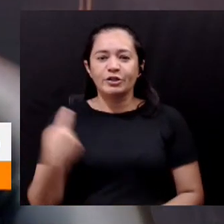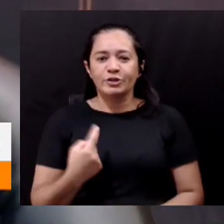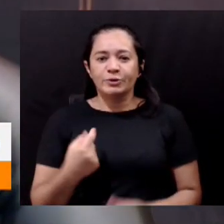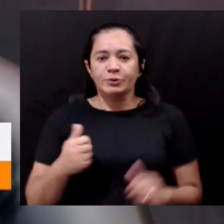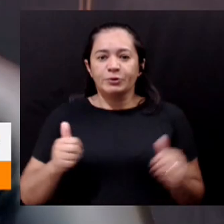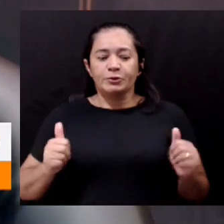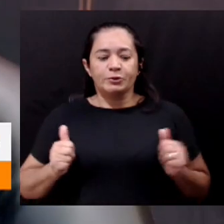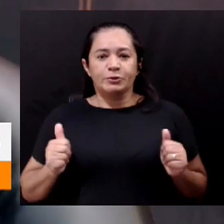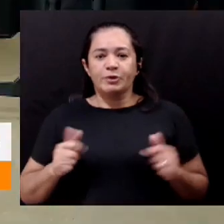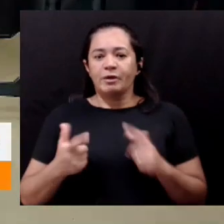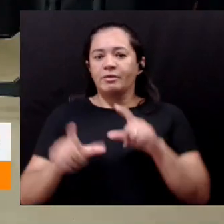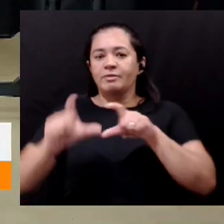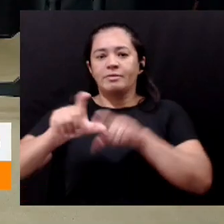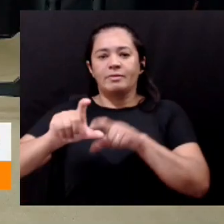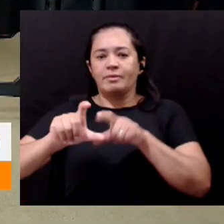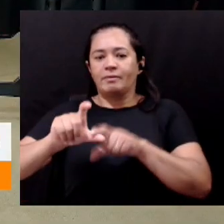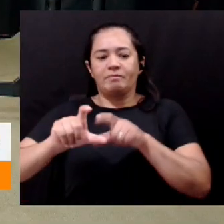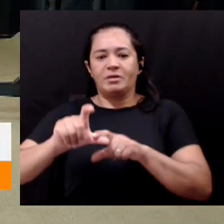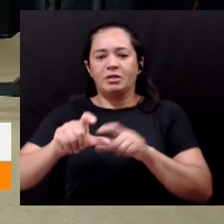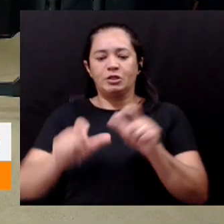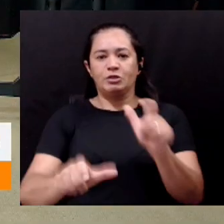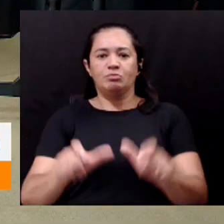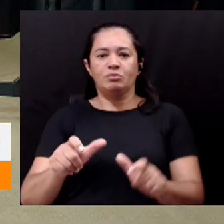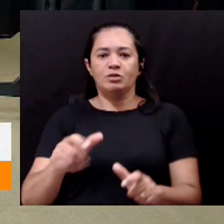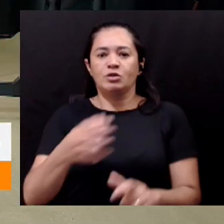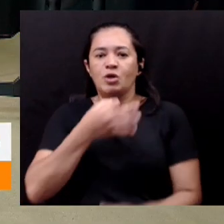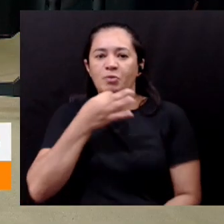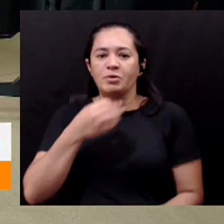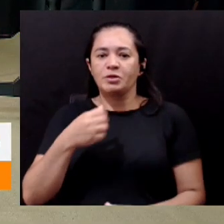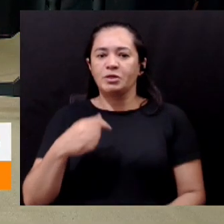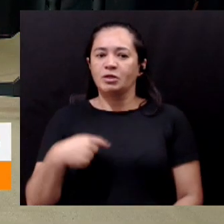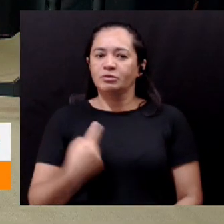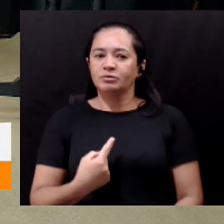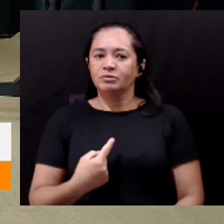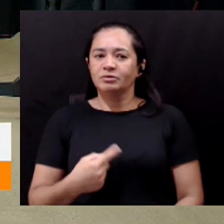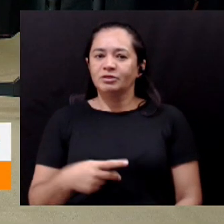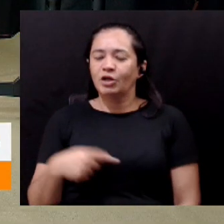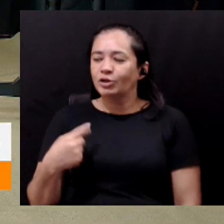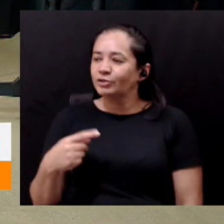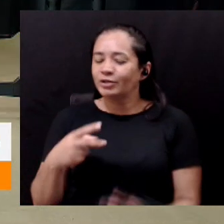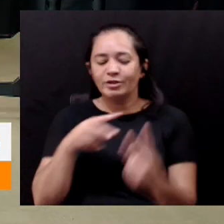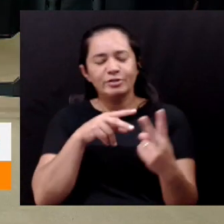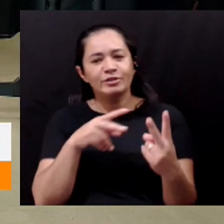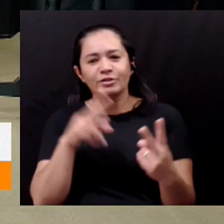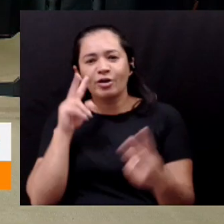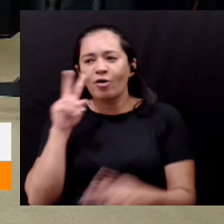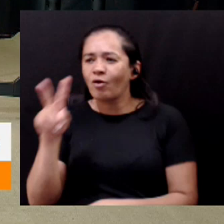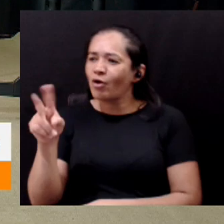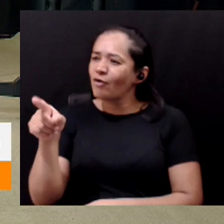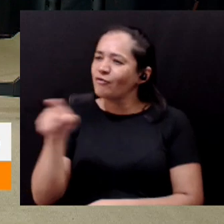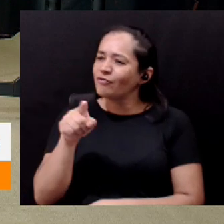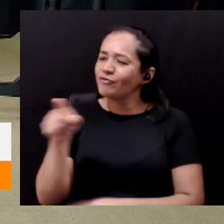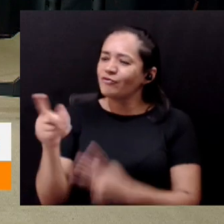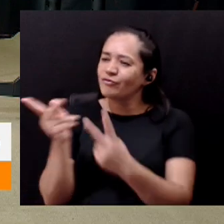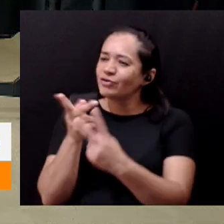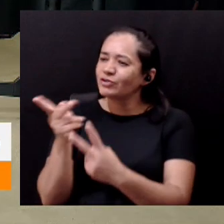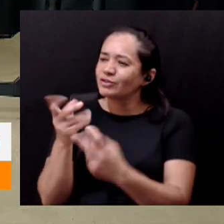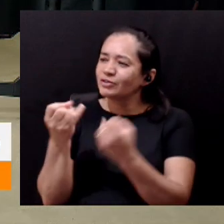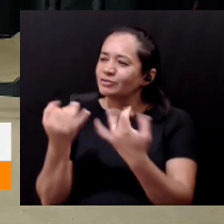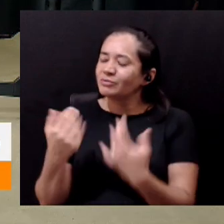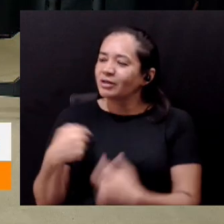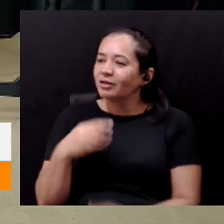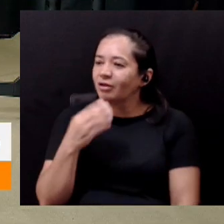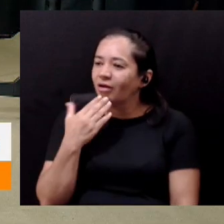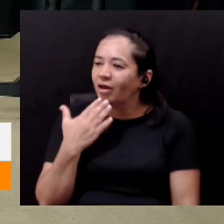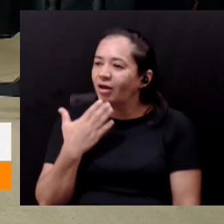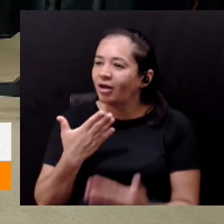dessa validação externa. Nossa, Denise, eu fico olhando vocês 2 falarem, assim, eu fico de boca aberta.